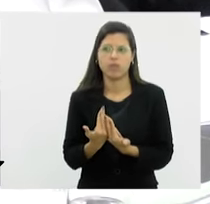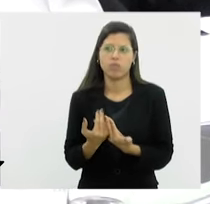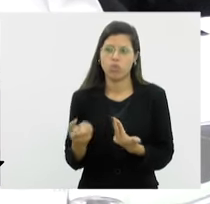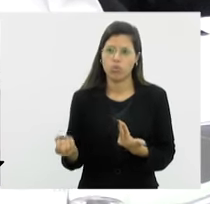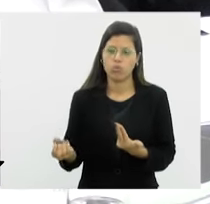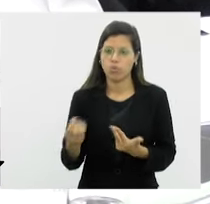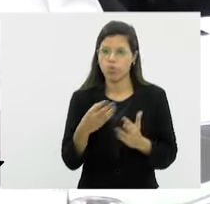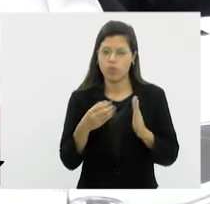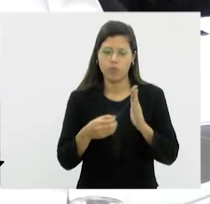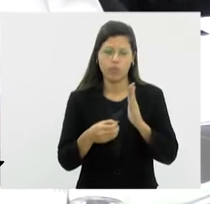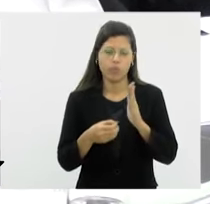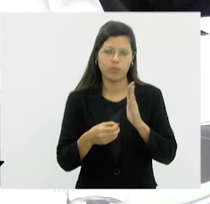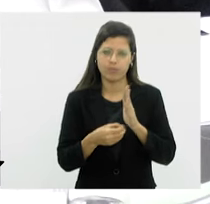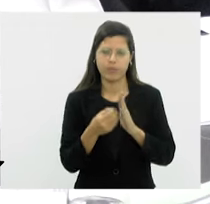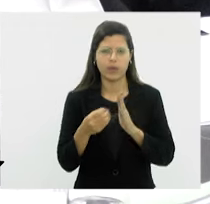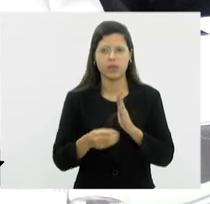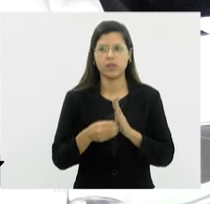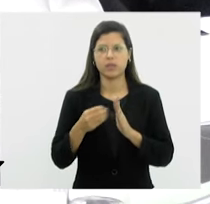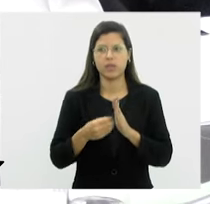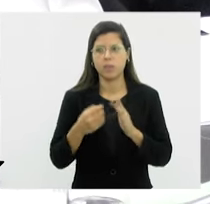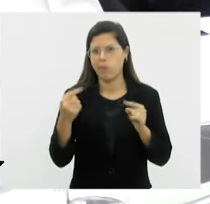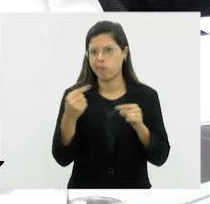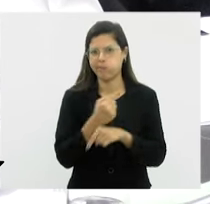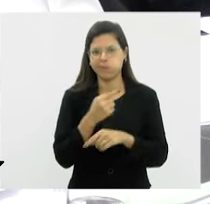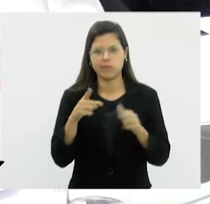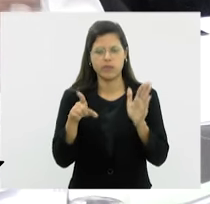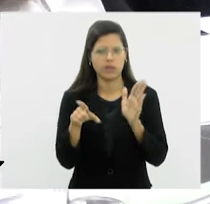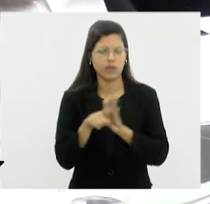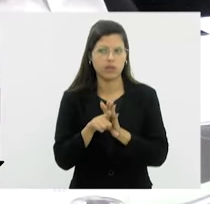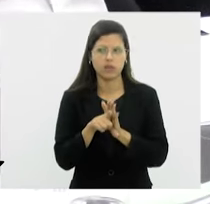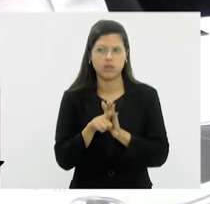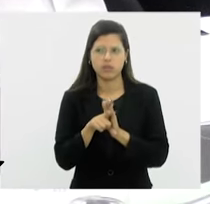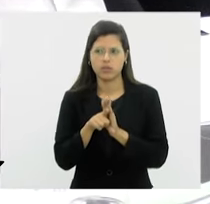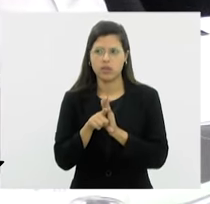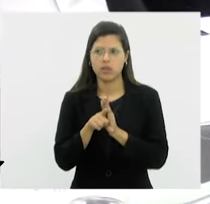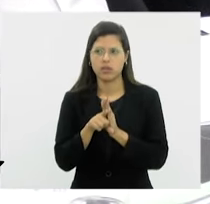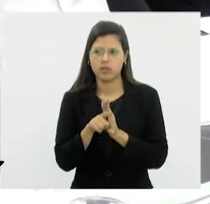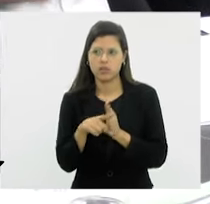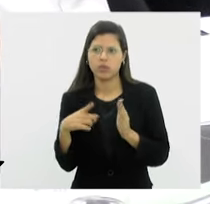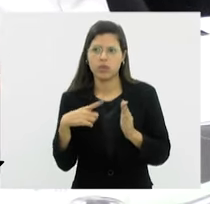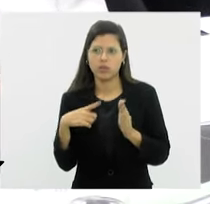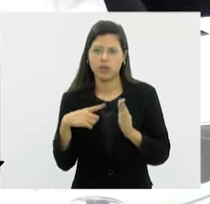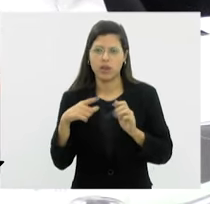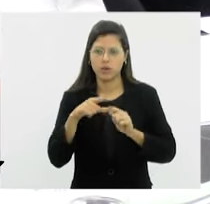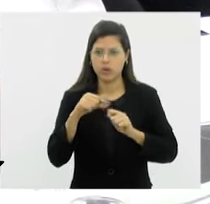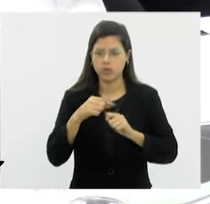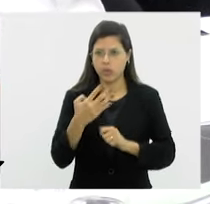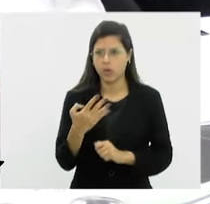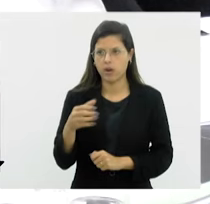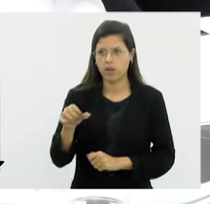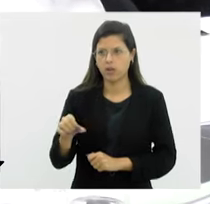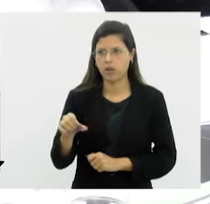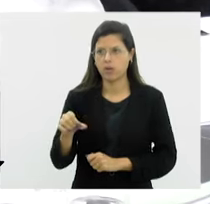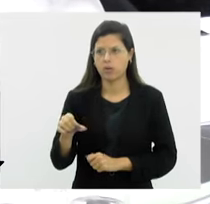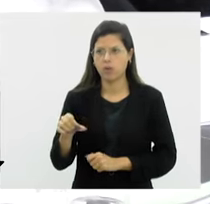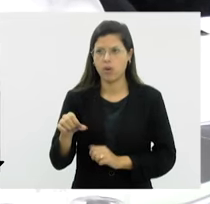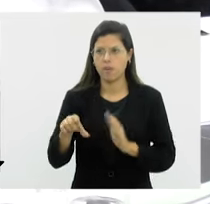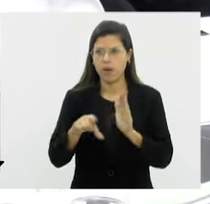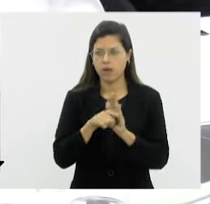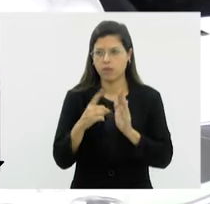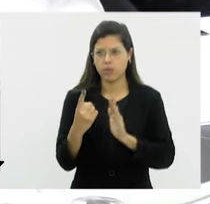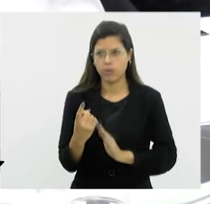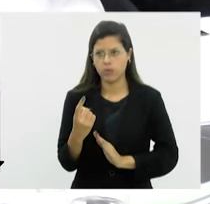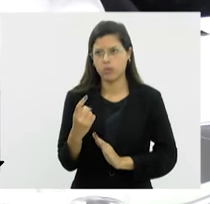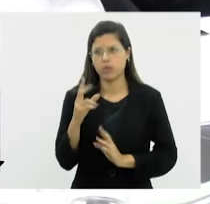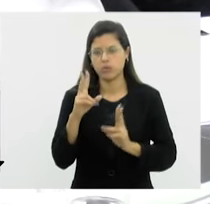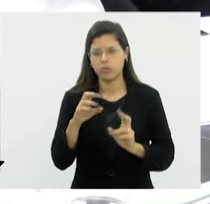pela ilegalidade, considerando o que está expressamente previsto no artigo 49, parágrafo único do Código